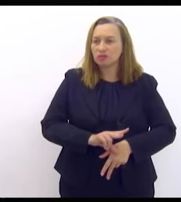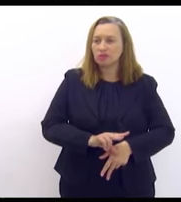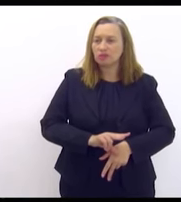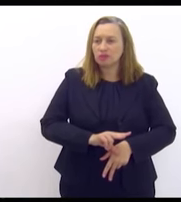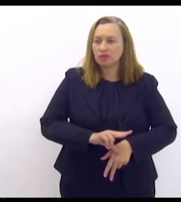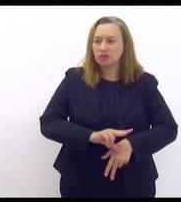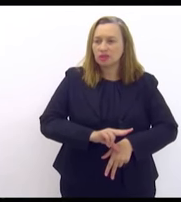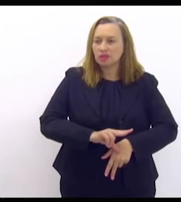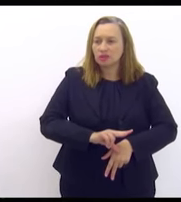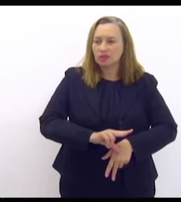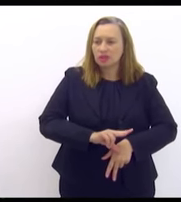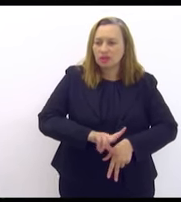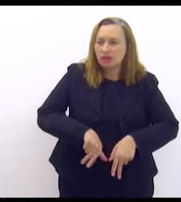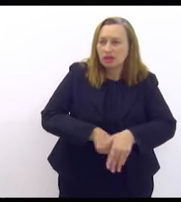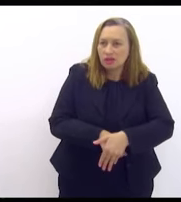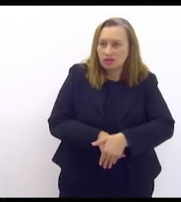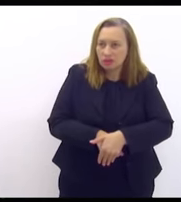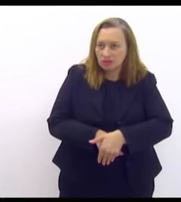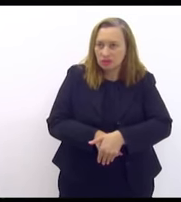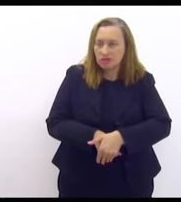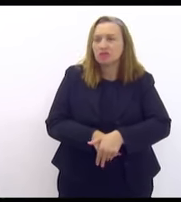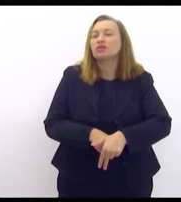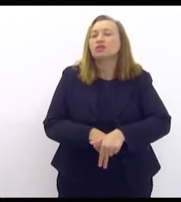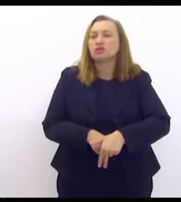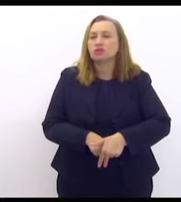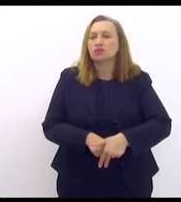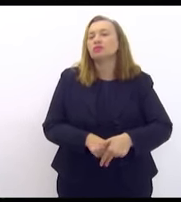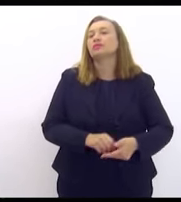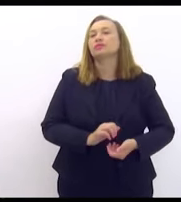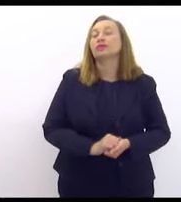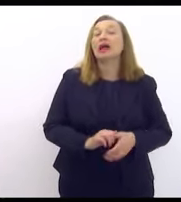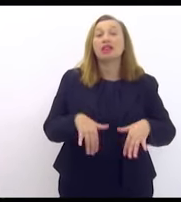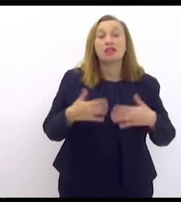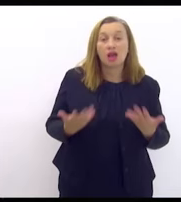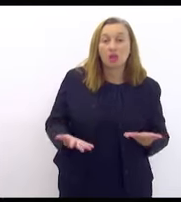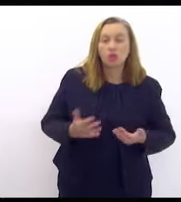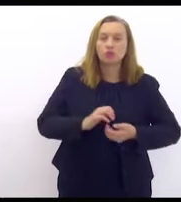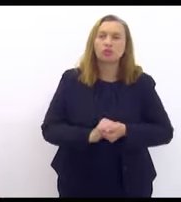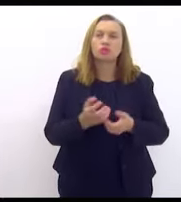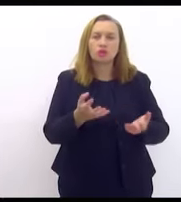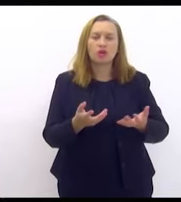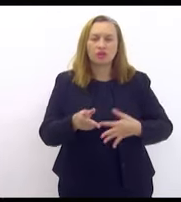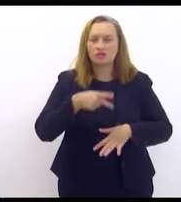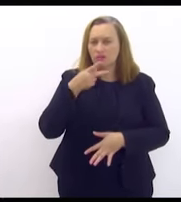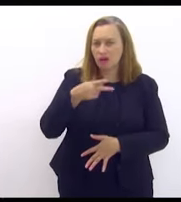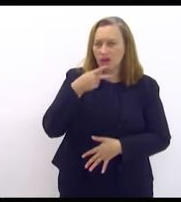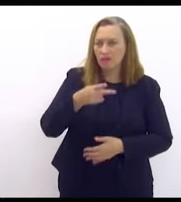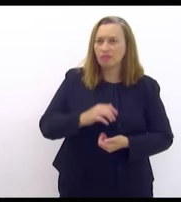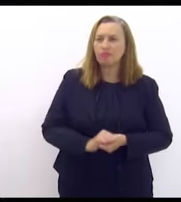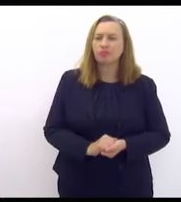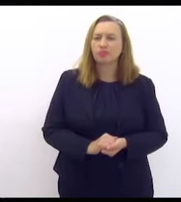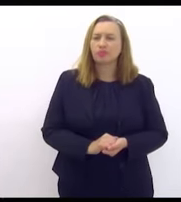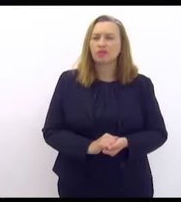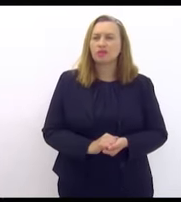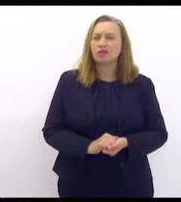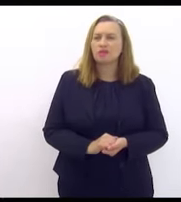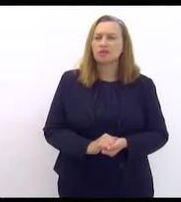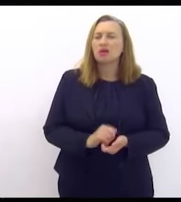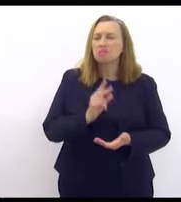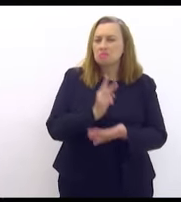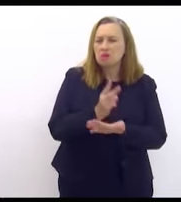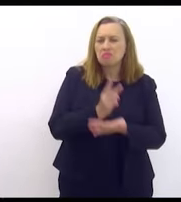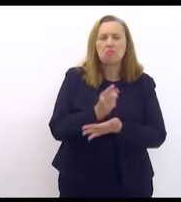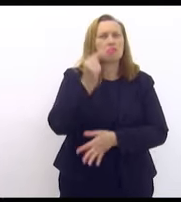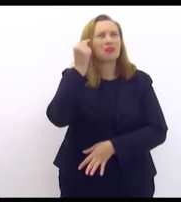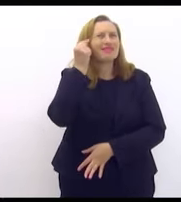tenha verificado o trânsito em julgado da sentença. Então, o que eu quero dizer, né, que ainda que se possa